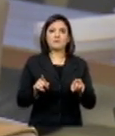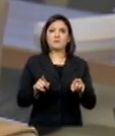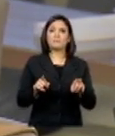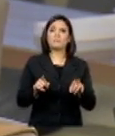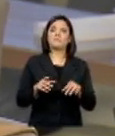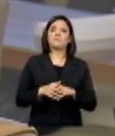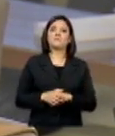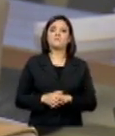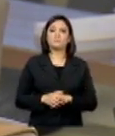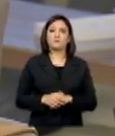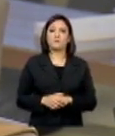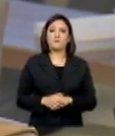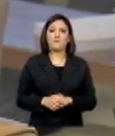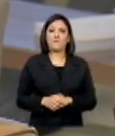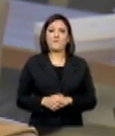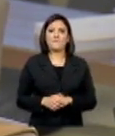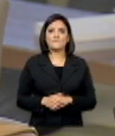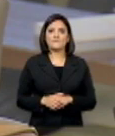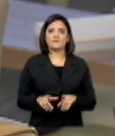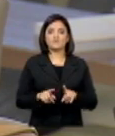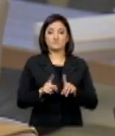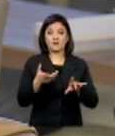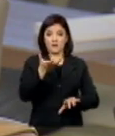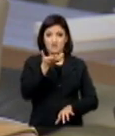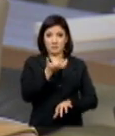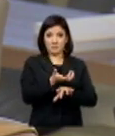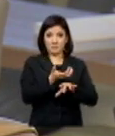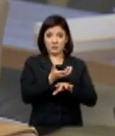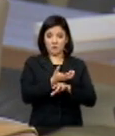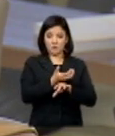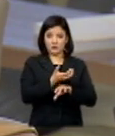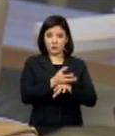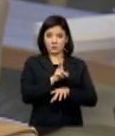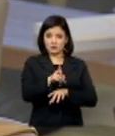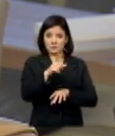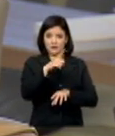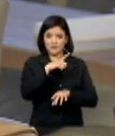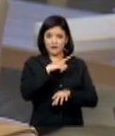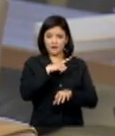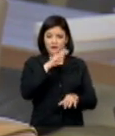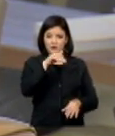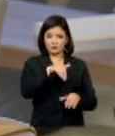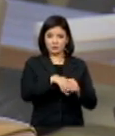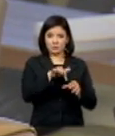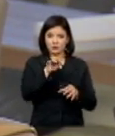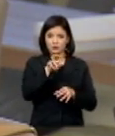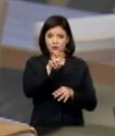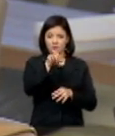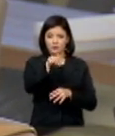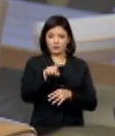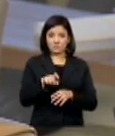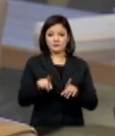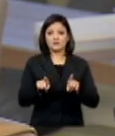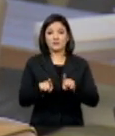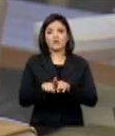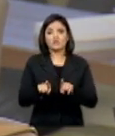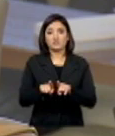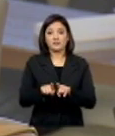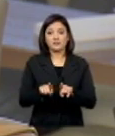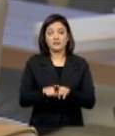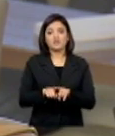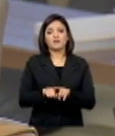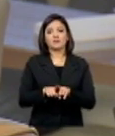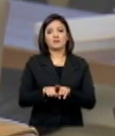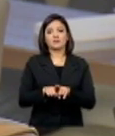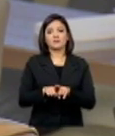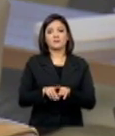é que sempre vem exposta nos vossos minutos luiz fux quanto por um certo adelgaçar